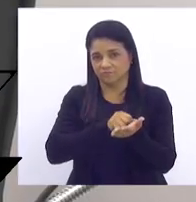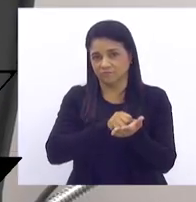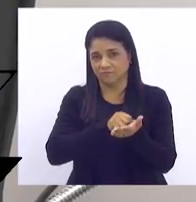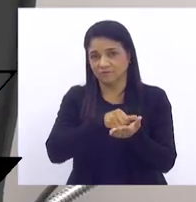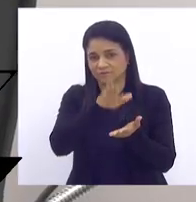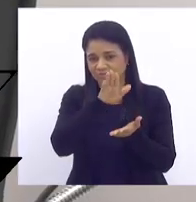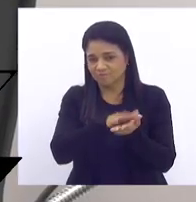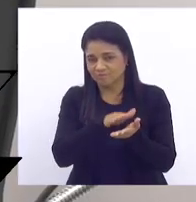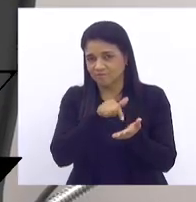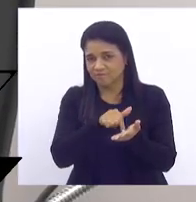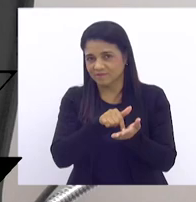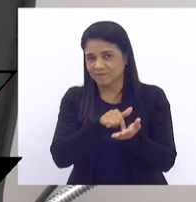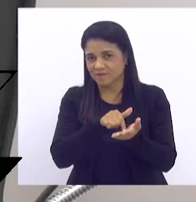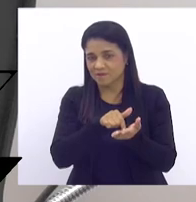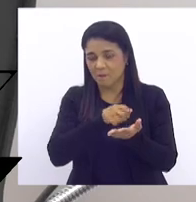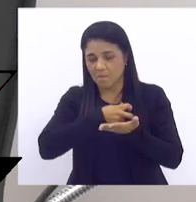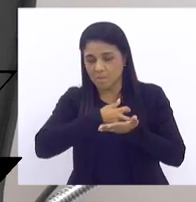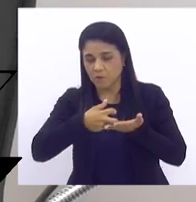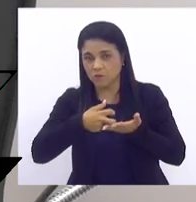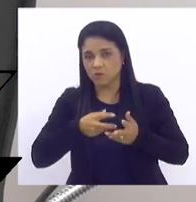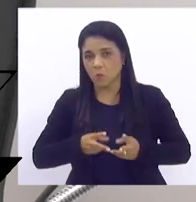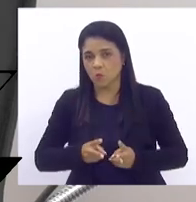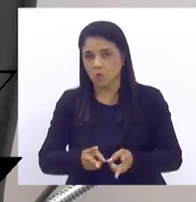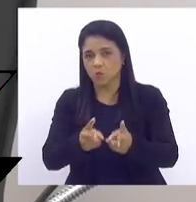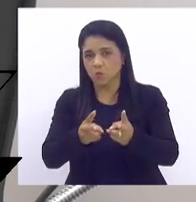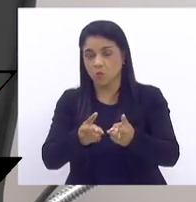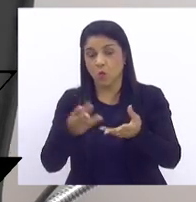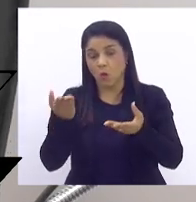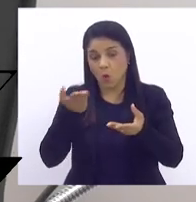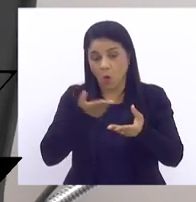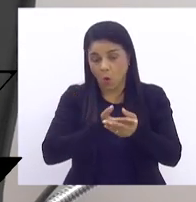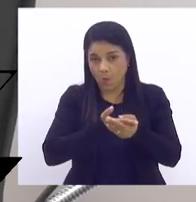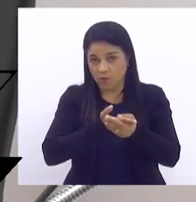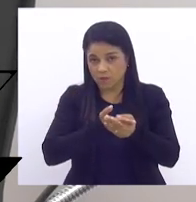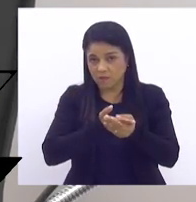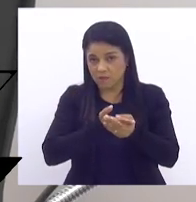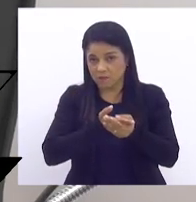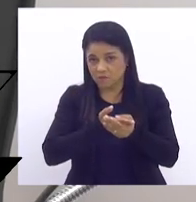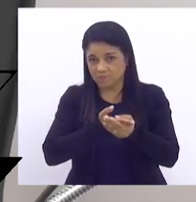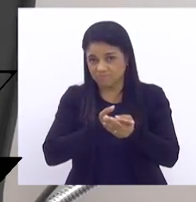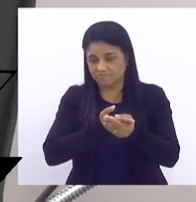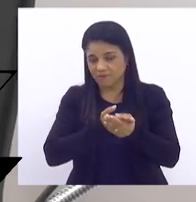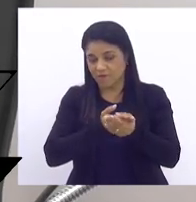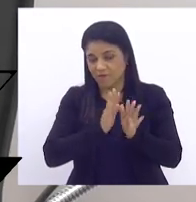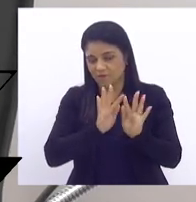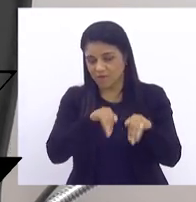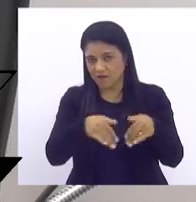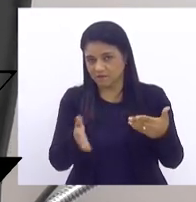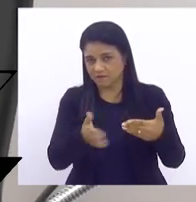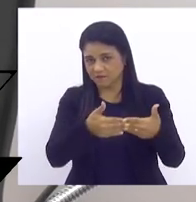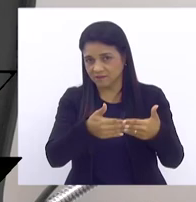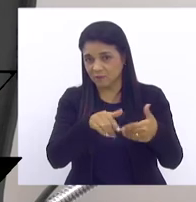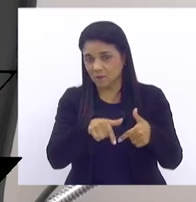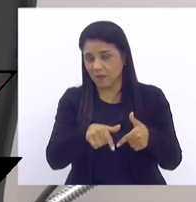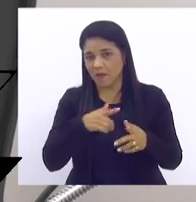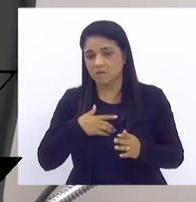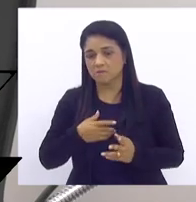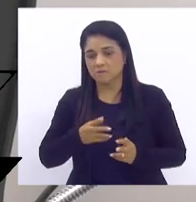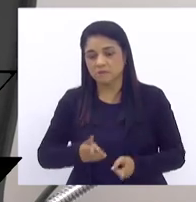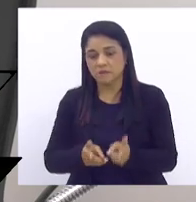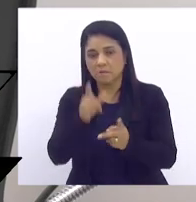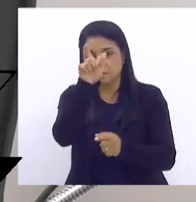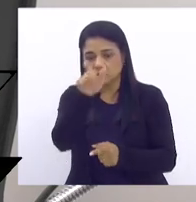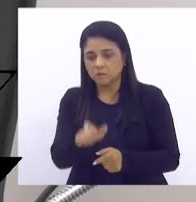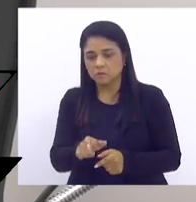punição eterna. Mantém um processo morto, mas vivo, que é uma arma apontada o tempo inteiro para aquele